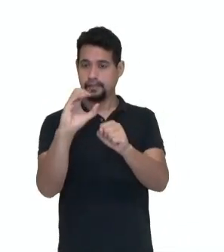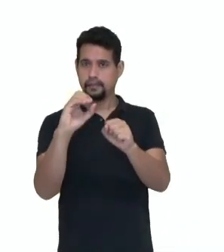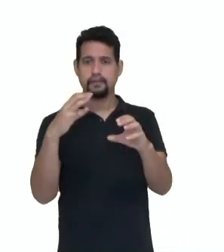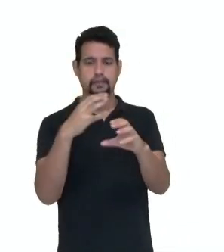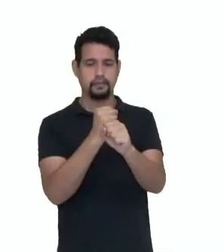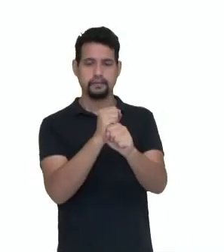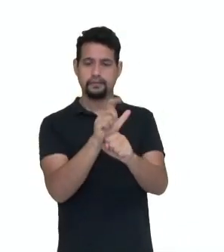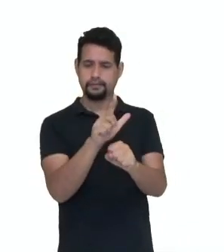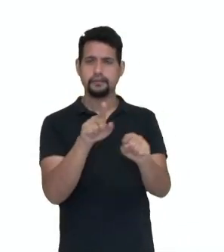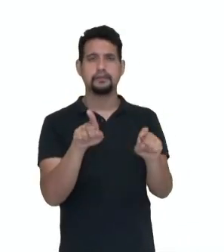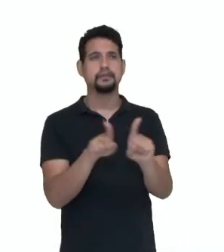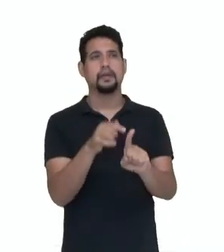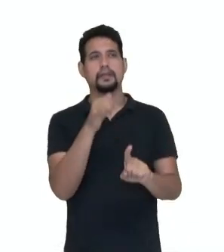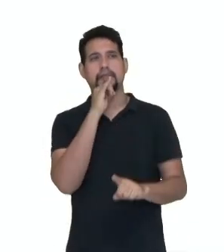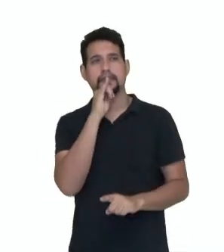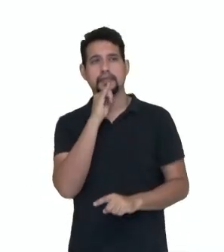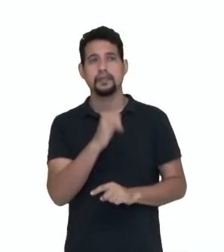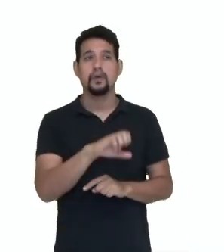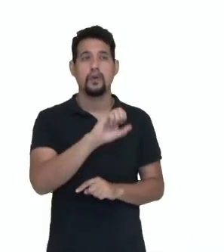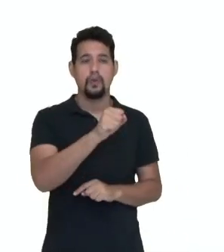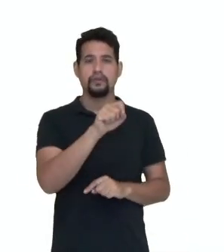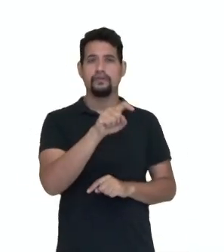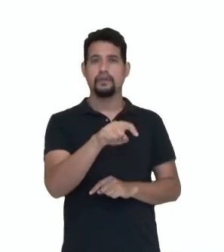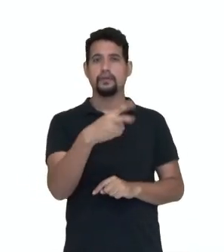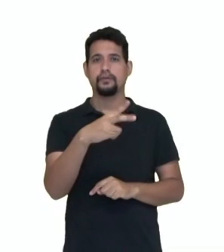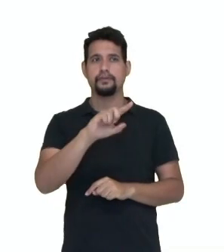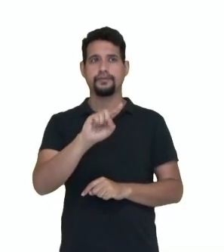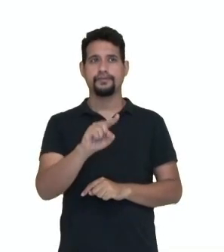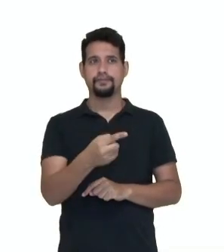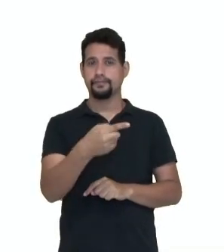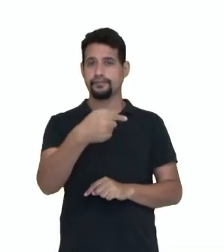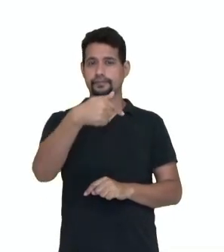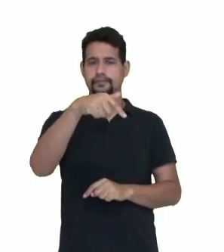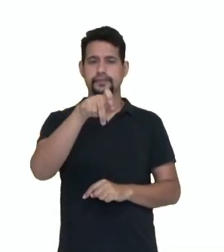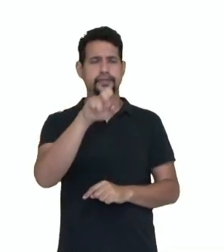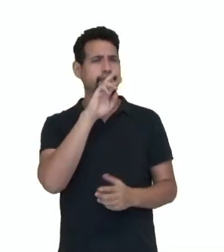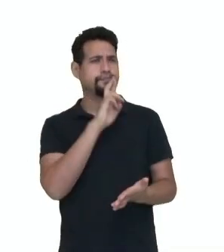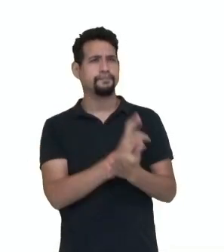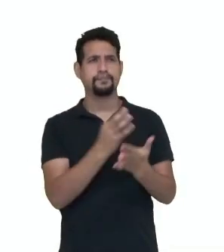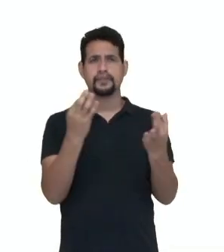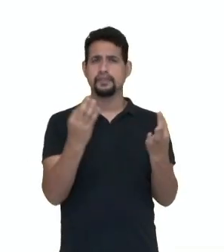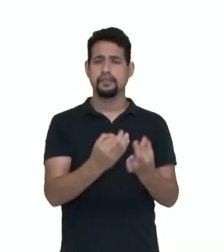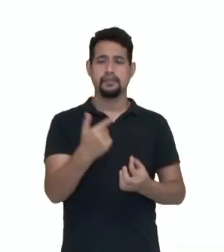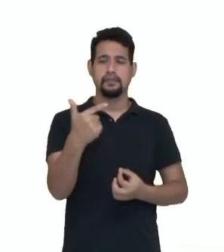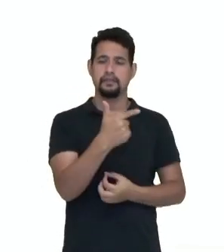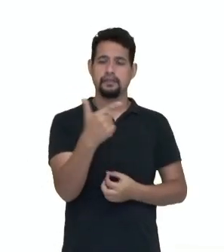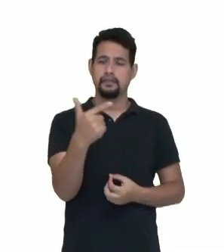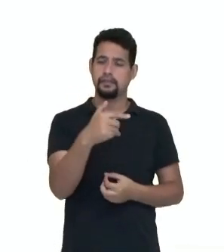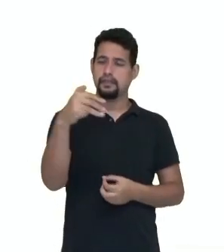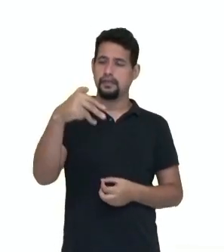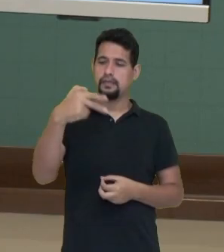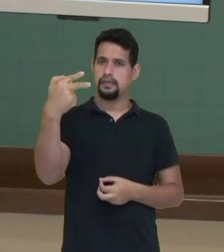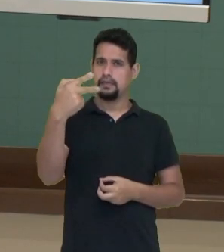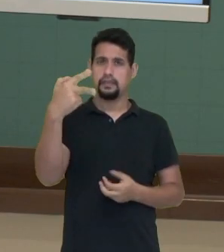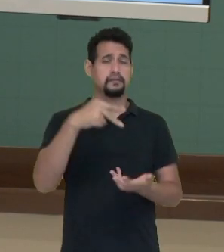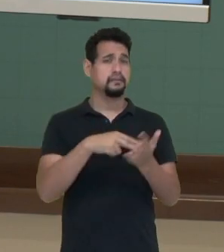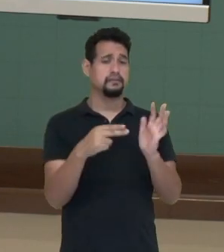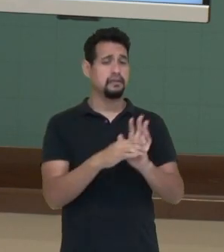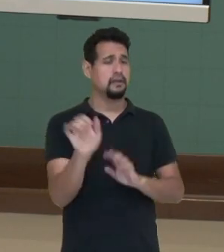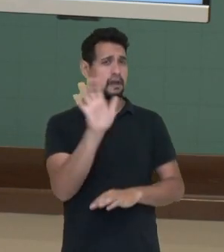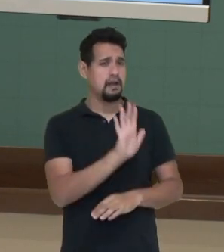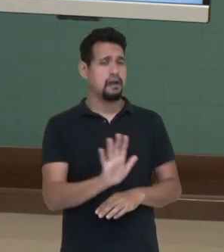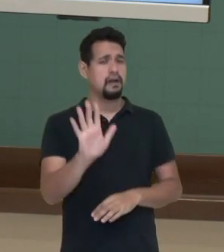vezes 2,75 vai dar lá exatamente 22 metros quadrados. Então, essa vai ser a área